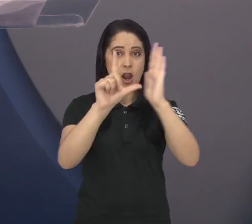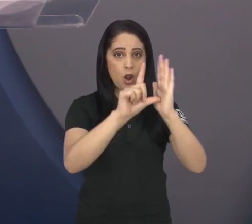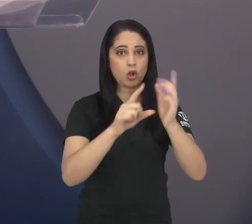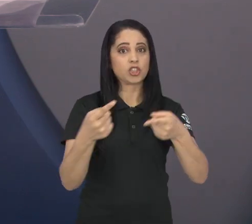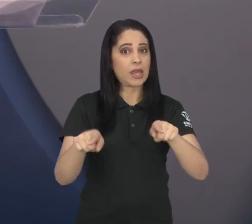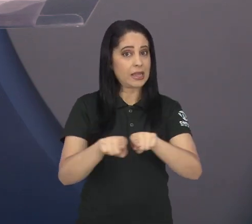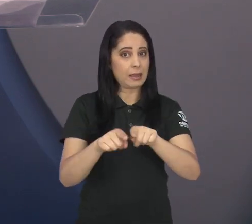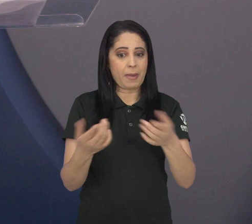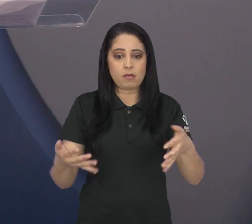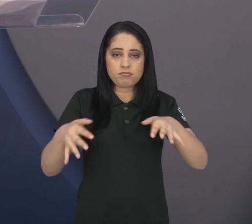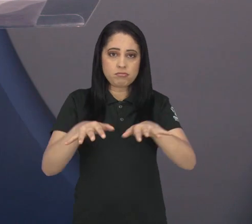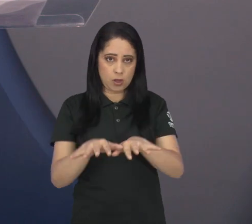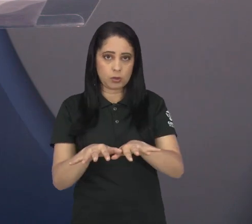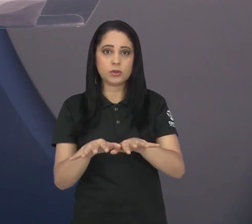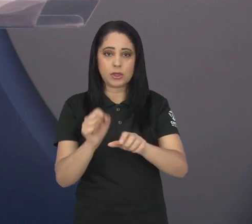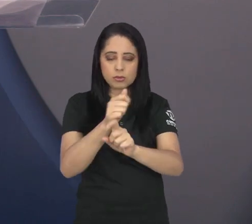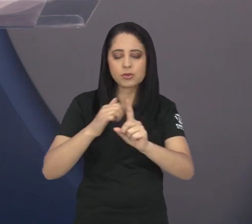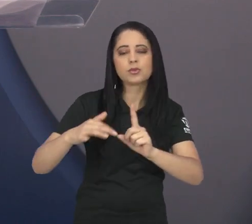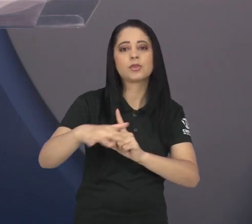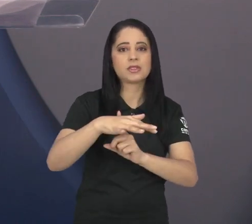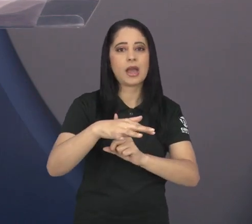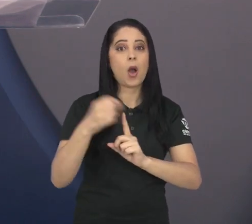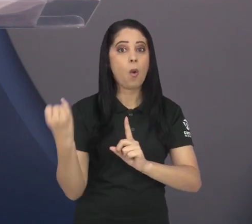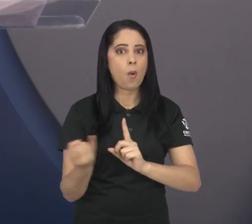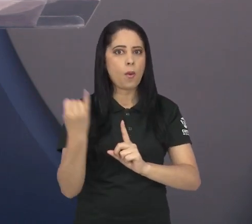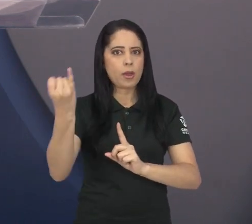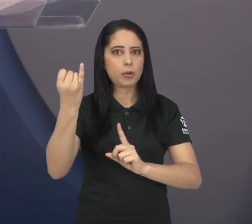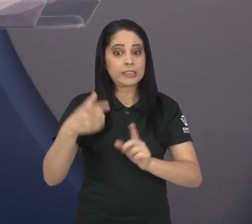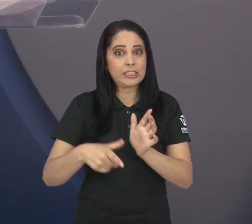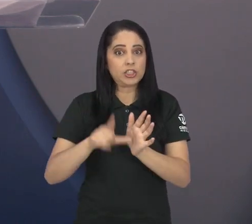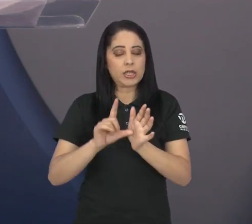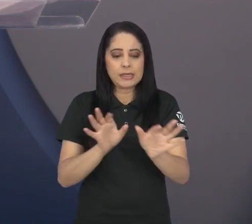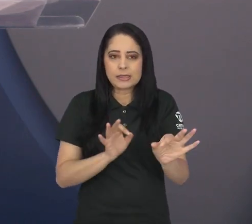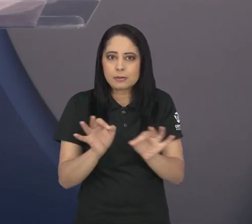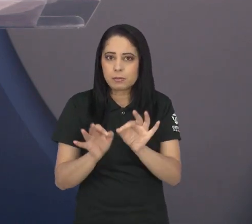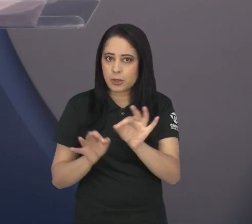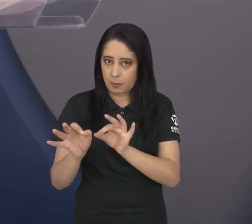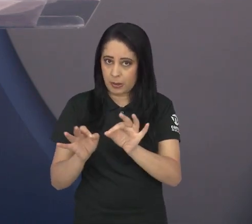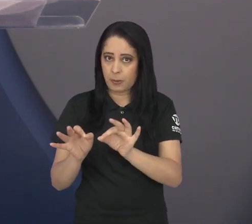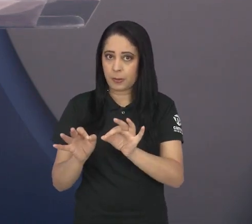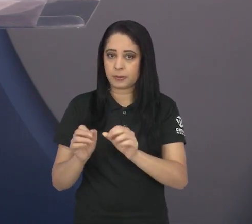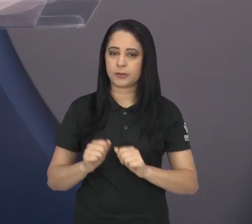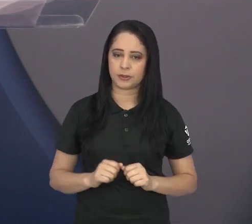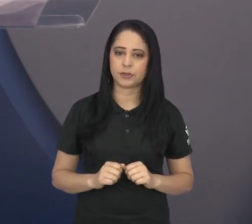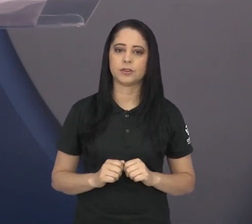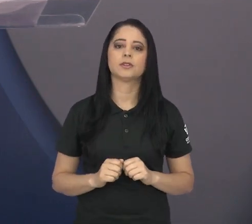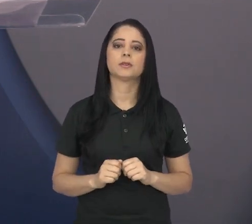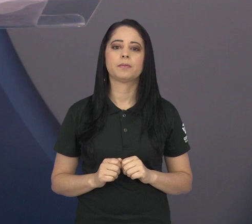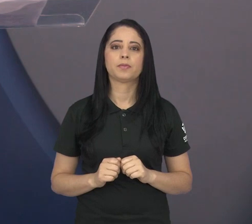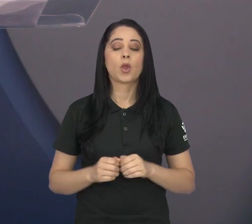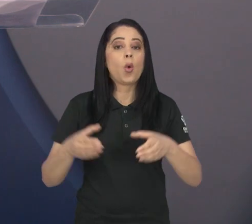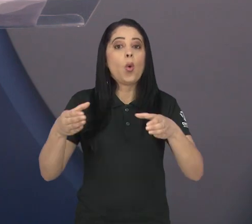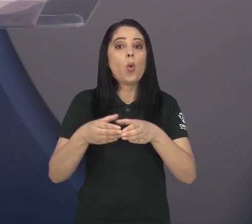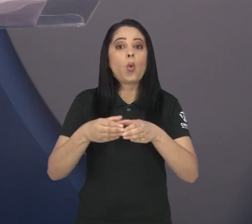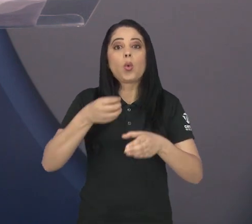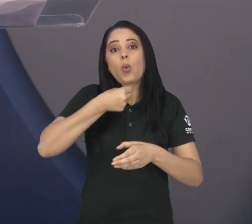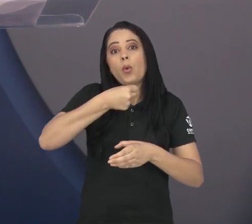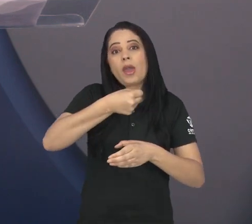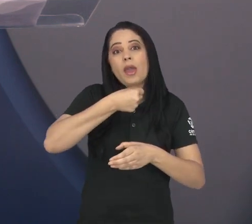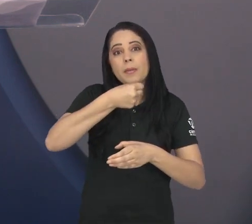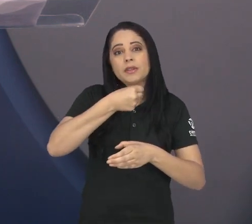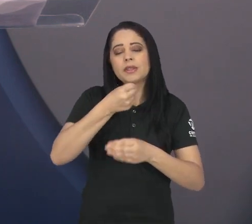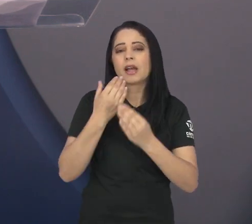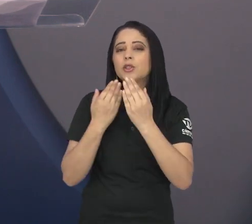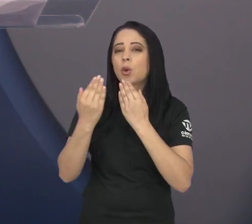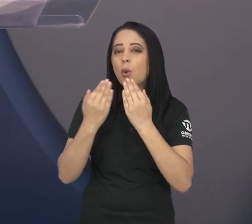até mesmo a inclusão social portanto é importante um planejamento Urbano efetivo por parte do poder público nossa equipe